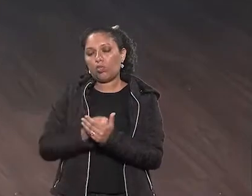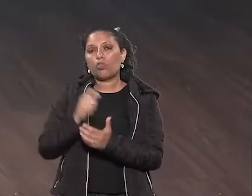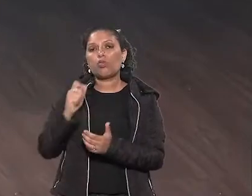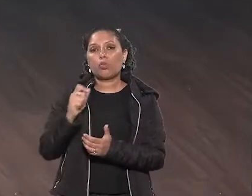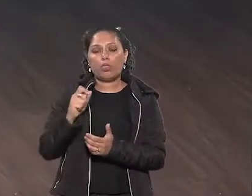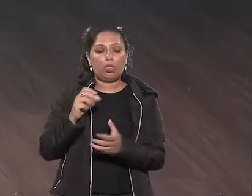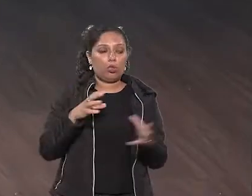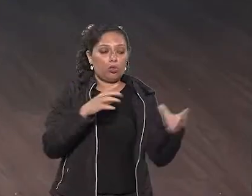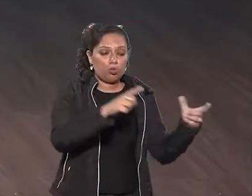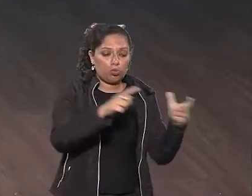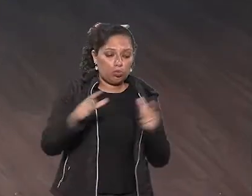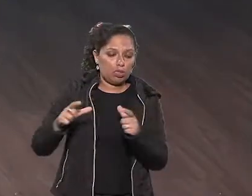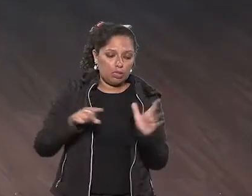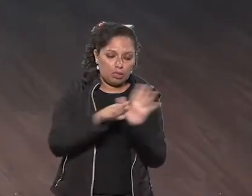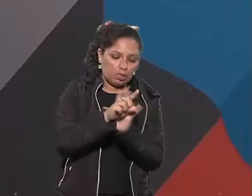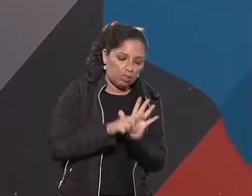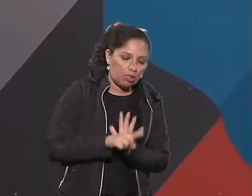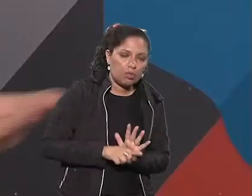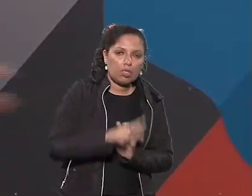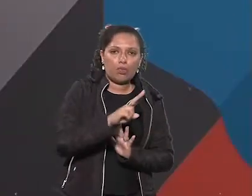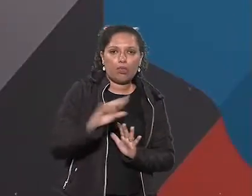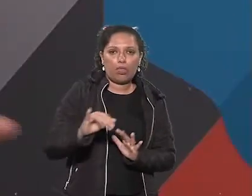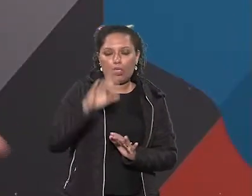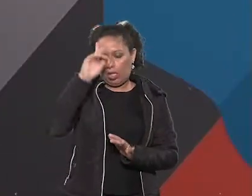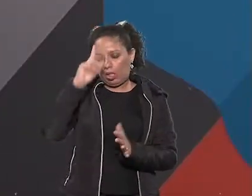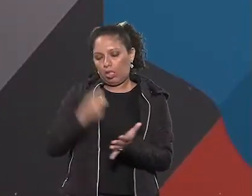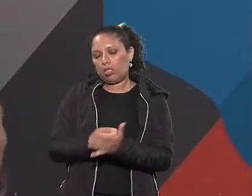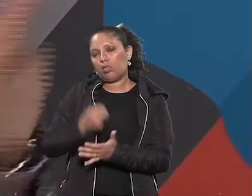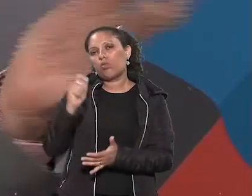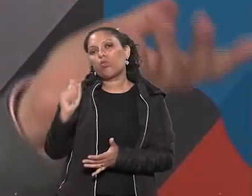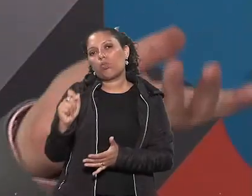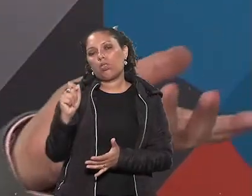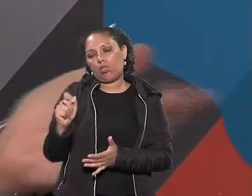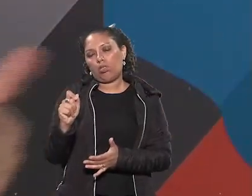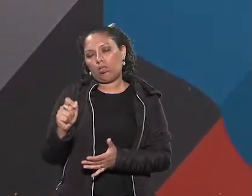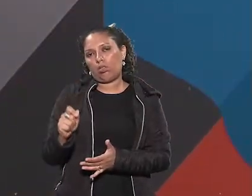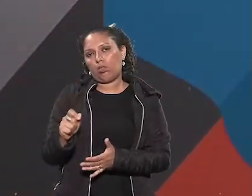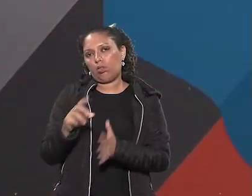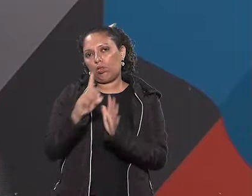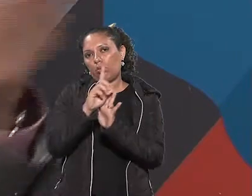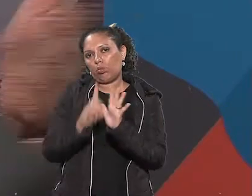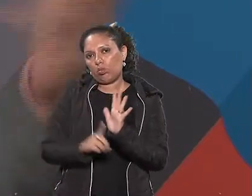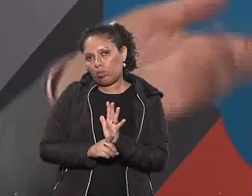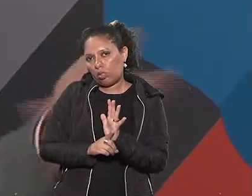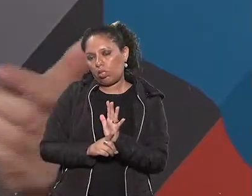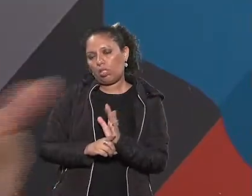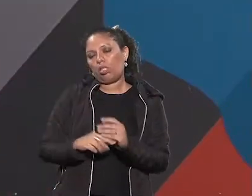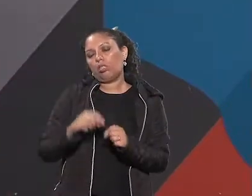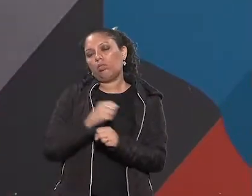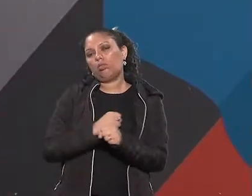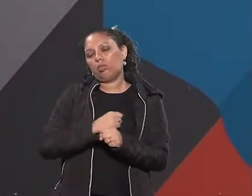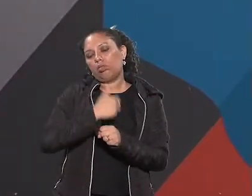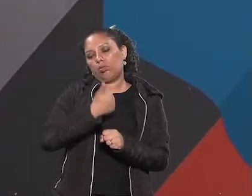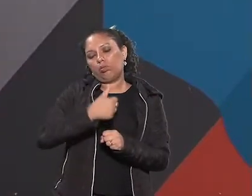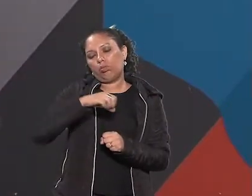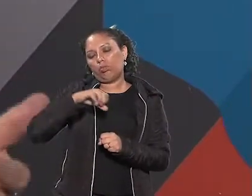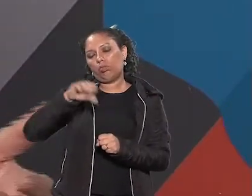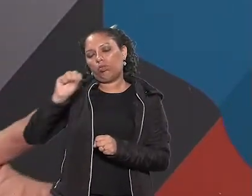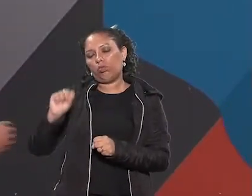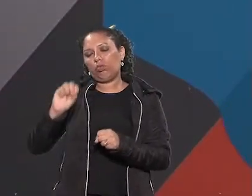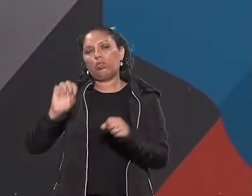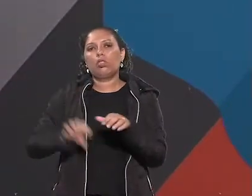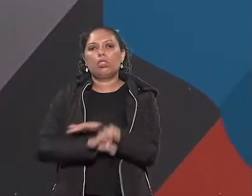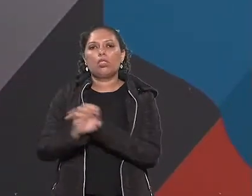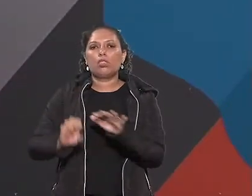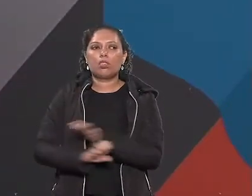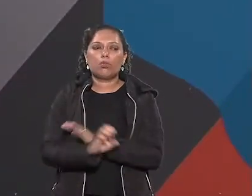desenvolvimento dos campos a serem explorados. E decidido, acima de um decreto federal de 98,